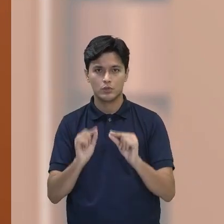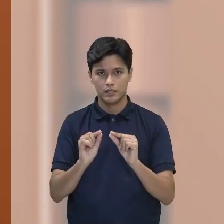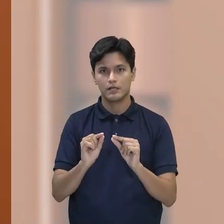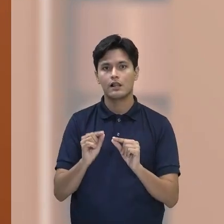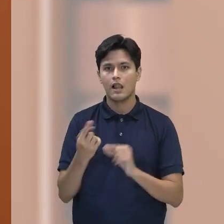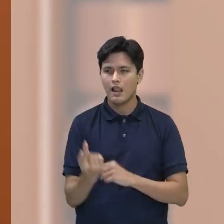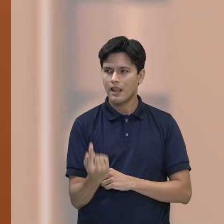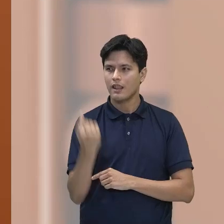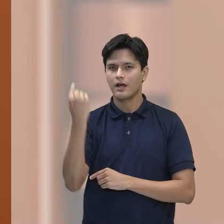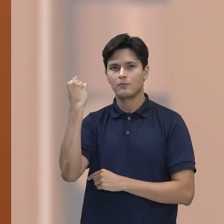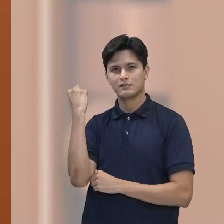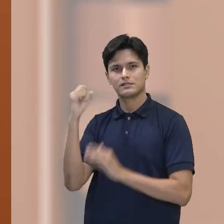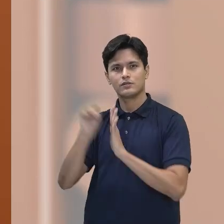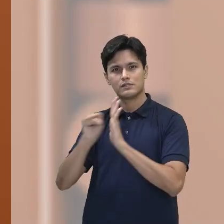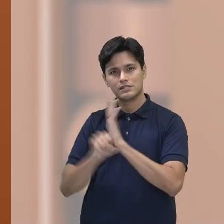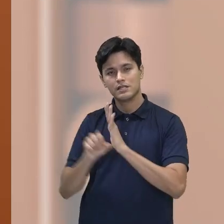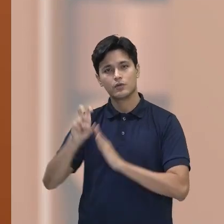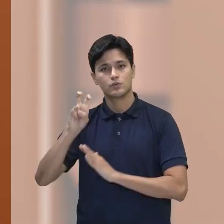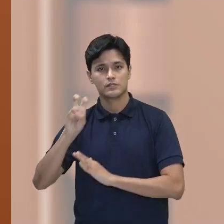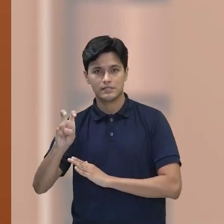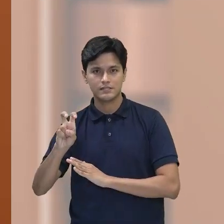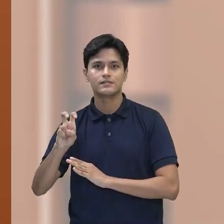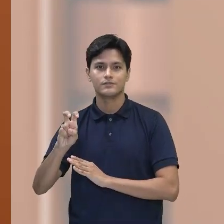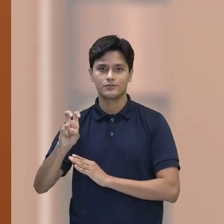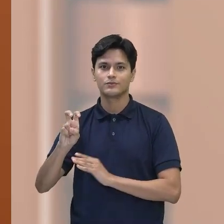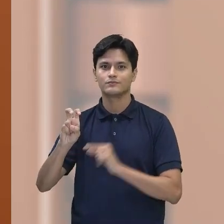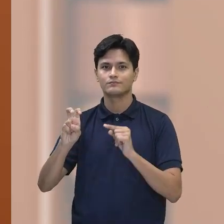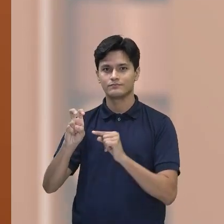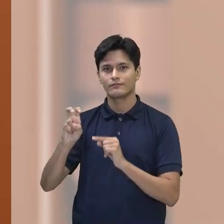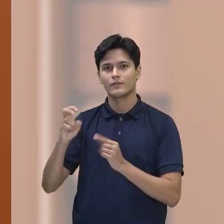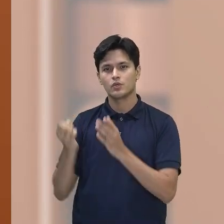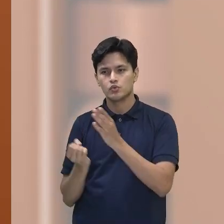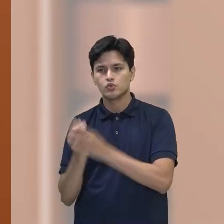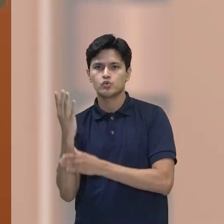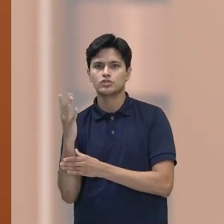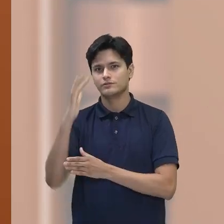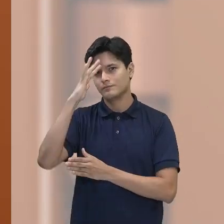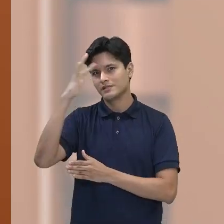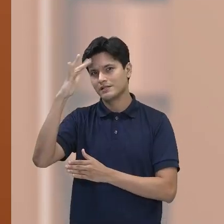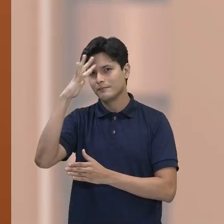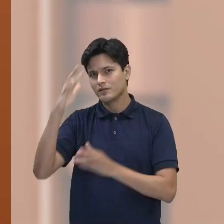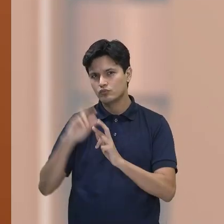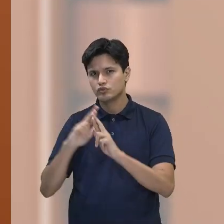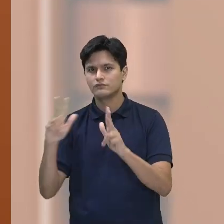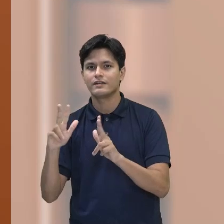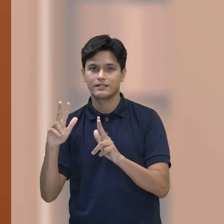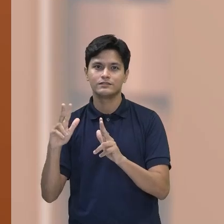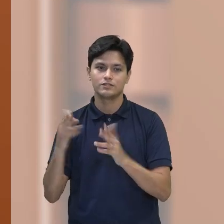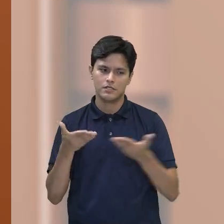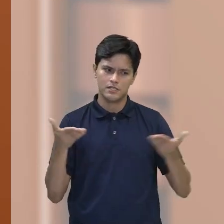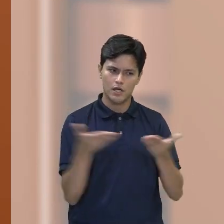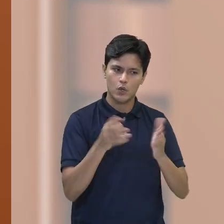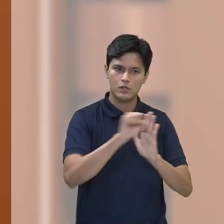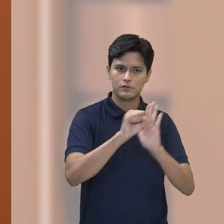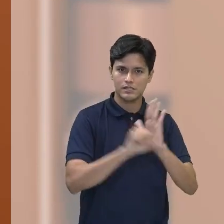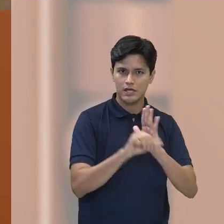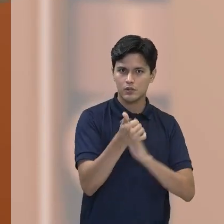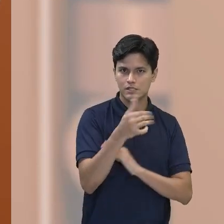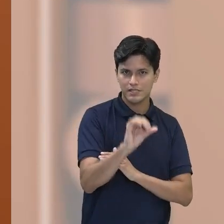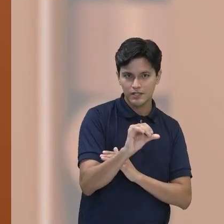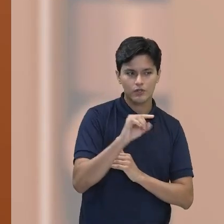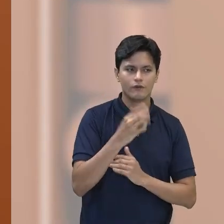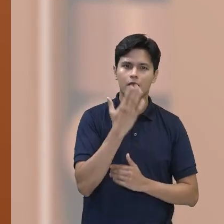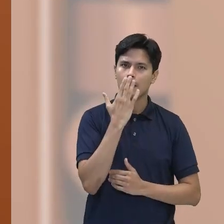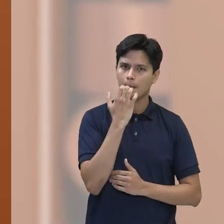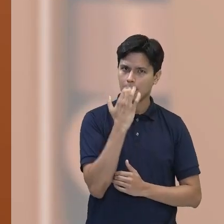século XIX, depois de Cristo, Nietzsche vai dizer o quê? Eu vou quebrar isso daí. Eu